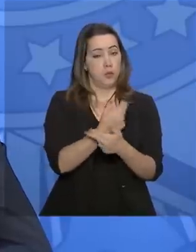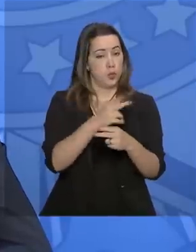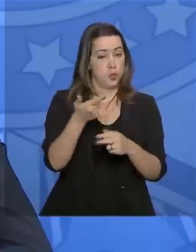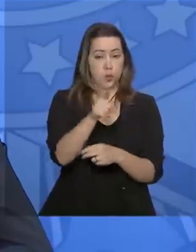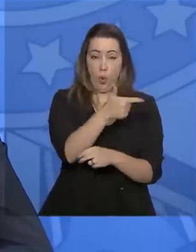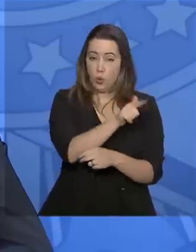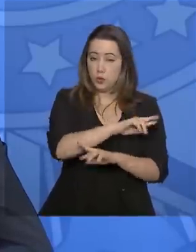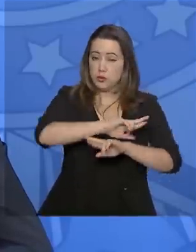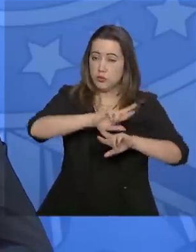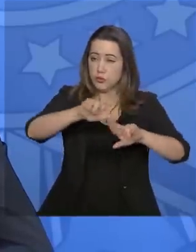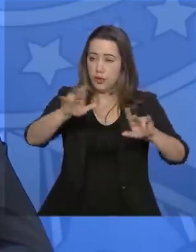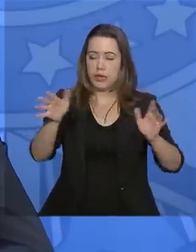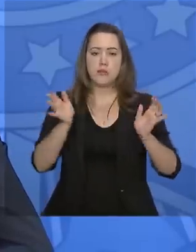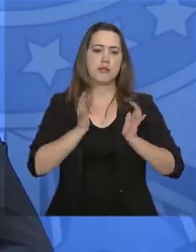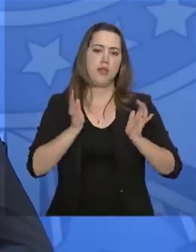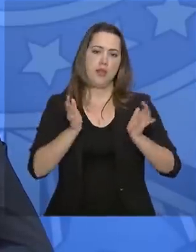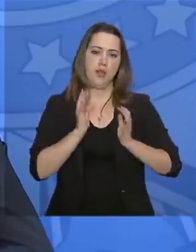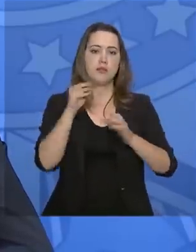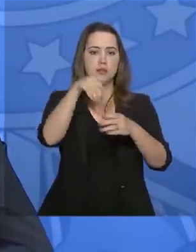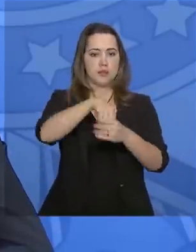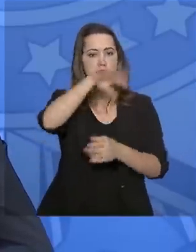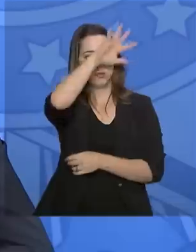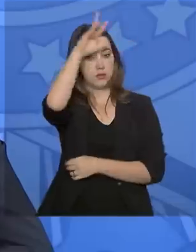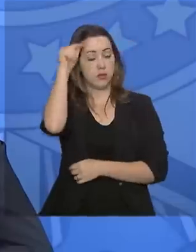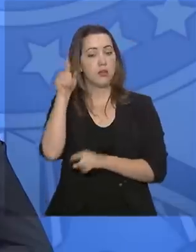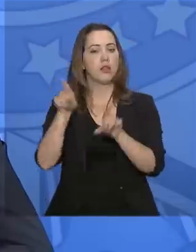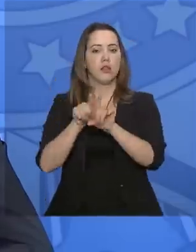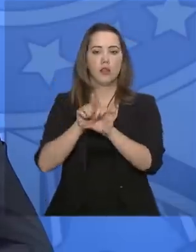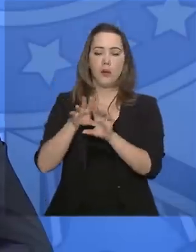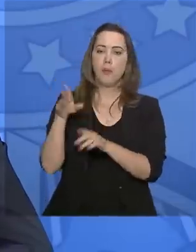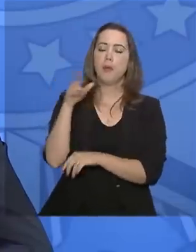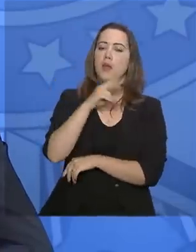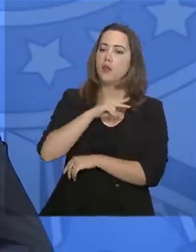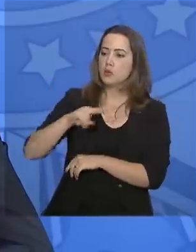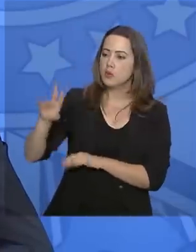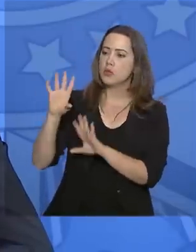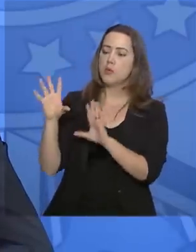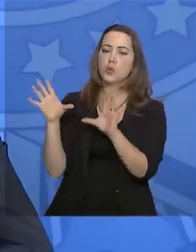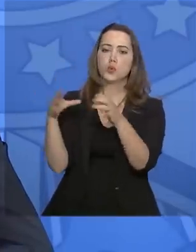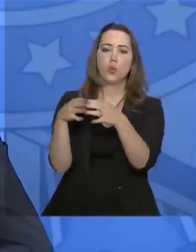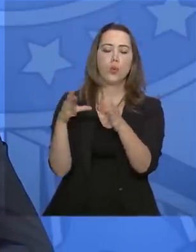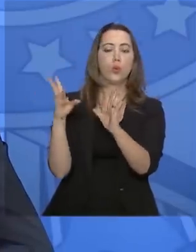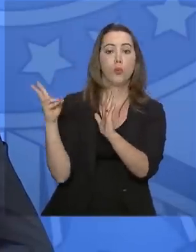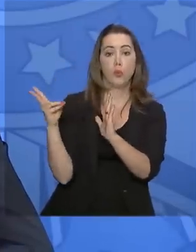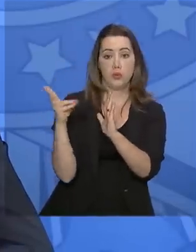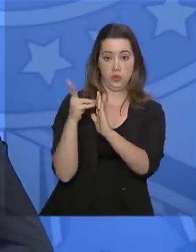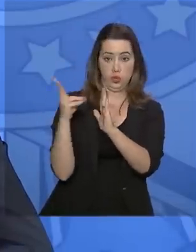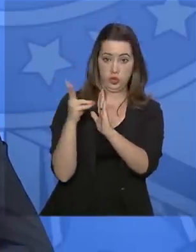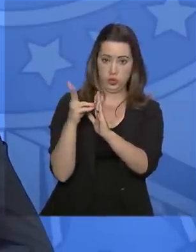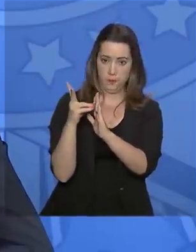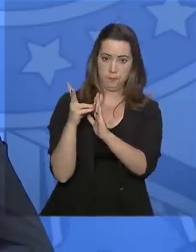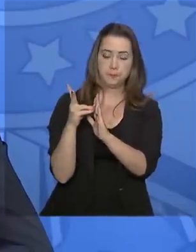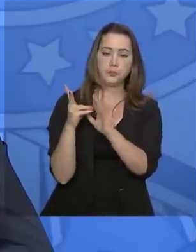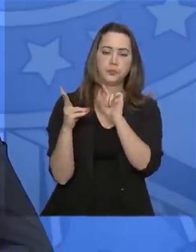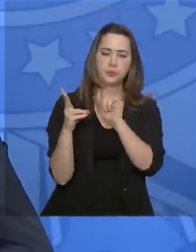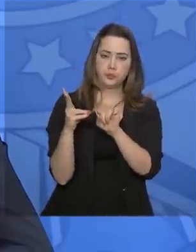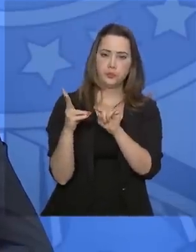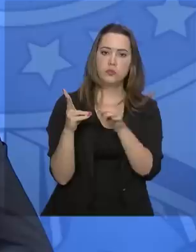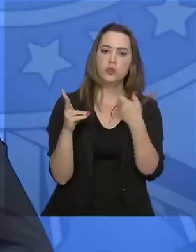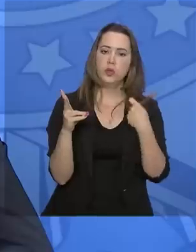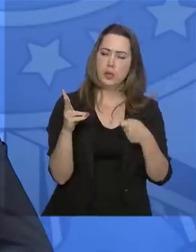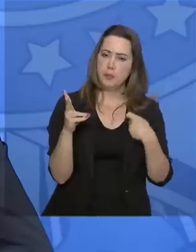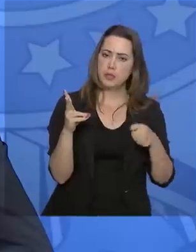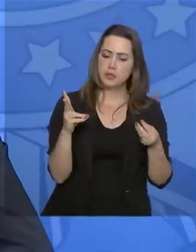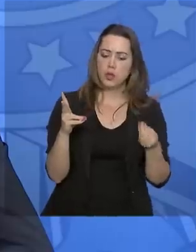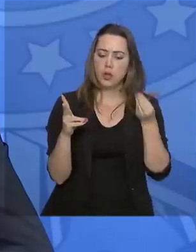riquezas temos também nossos irmãos índios alguns até isolados que devem receber